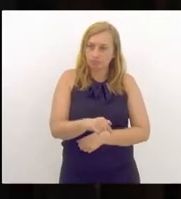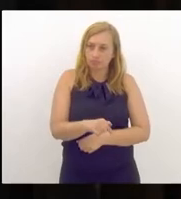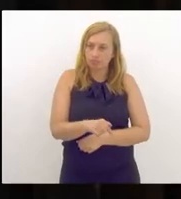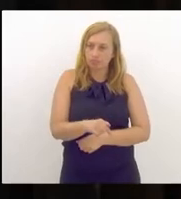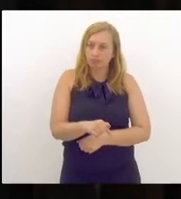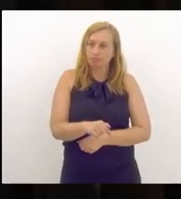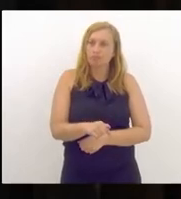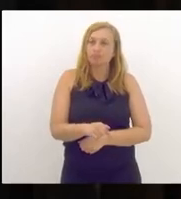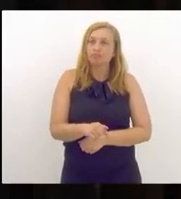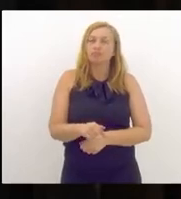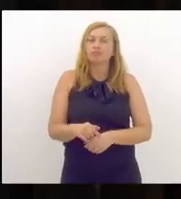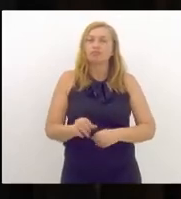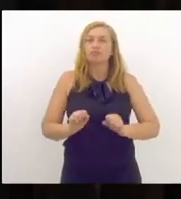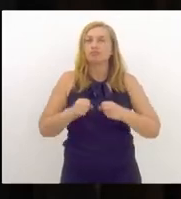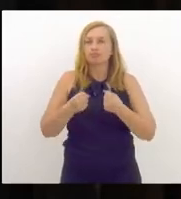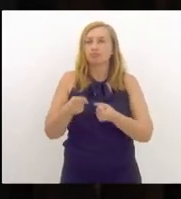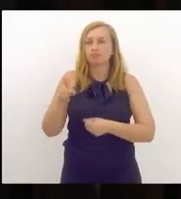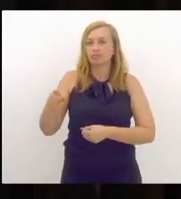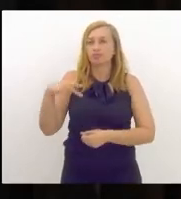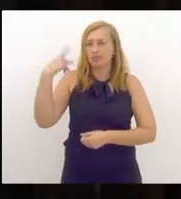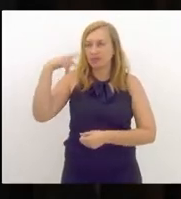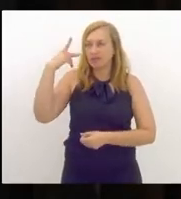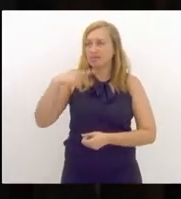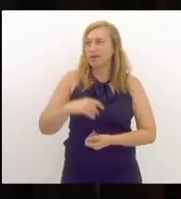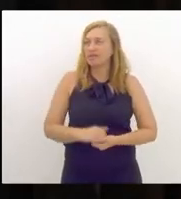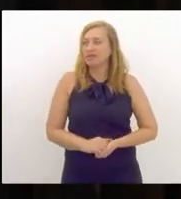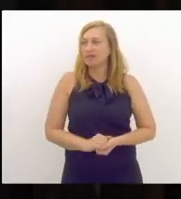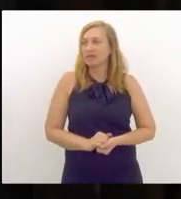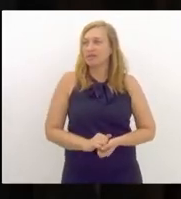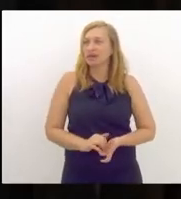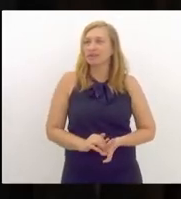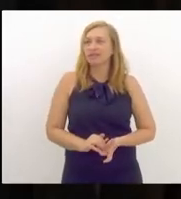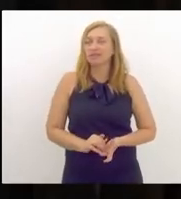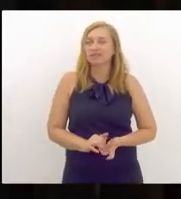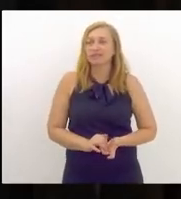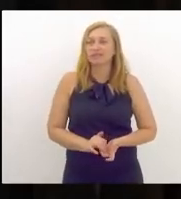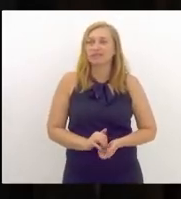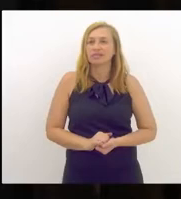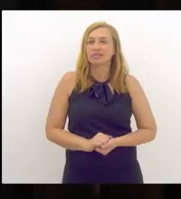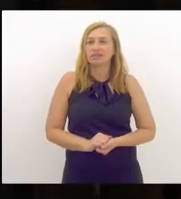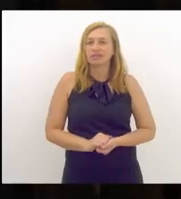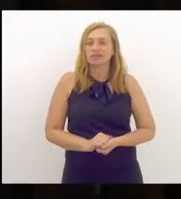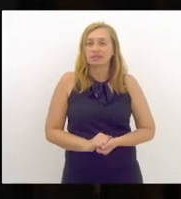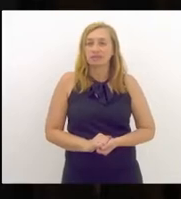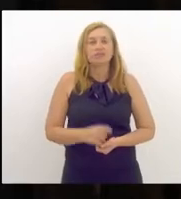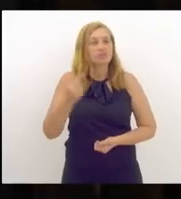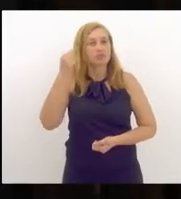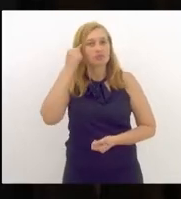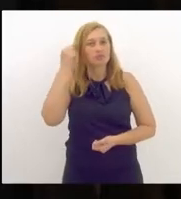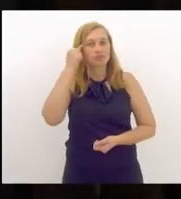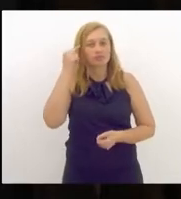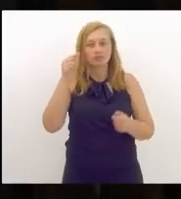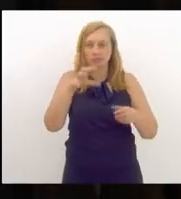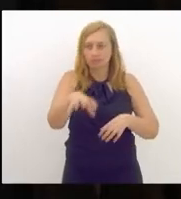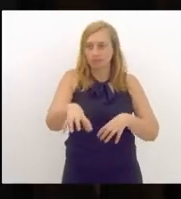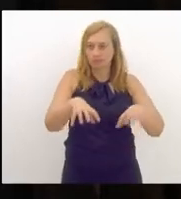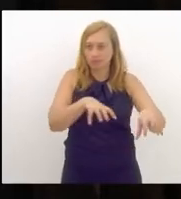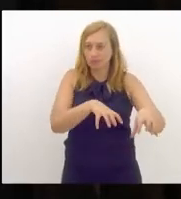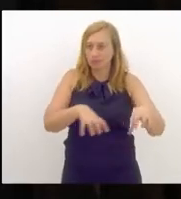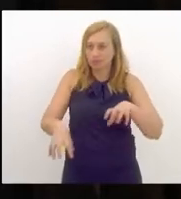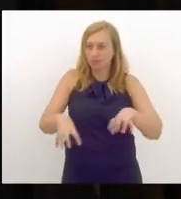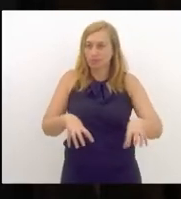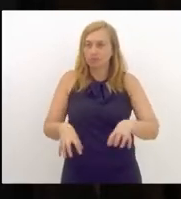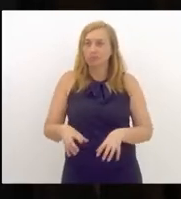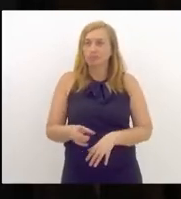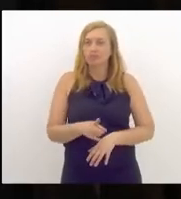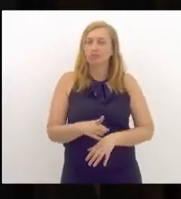certeza tá fazendo na cama Aliás a nossa tradição de pensar Brasil de mundo a pensar Regional a pensar